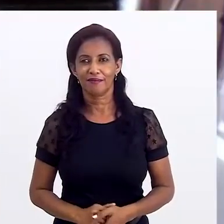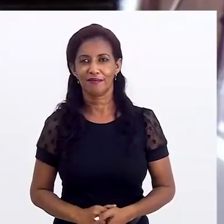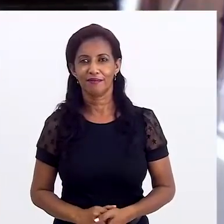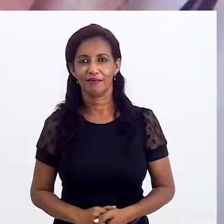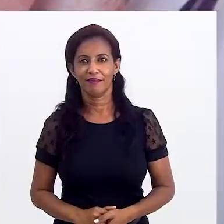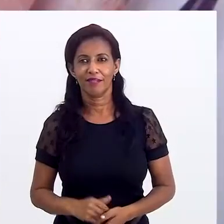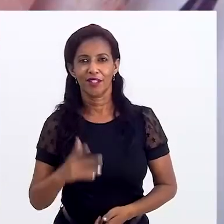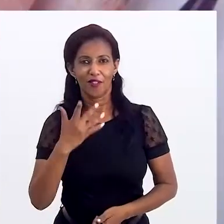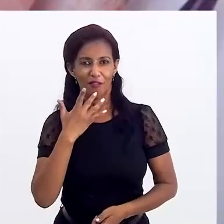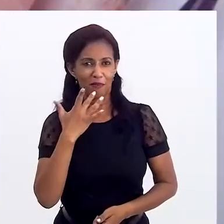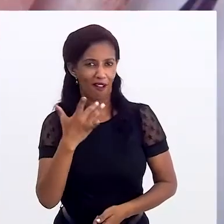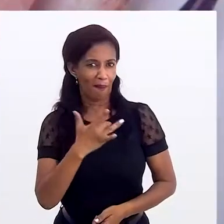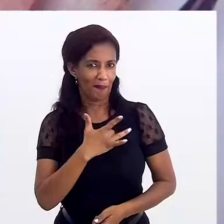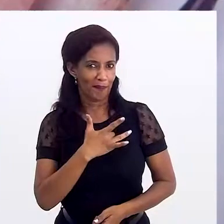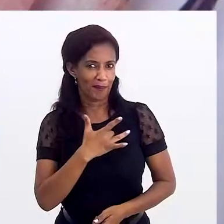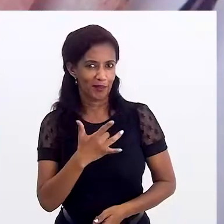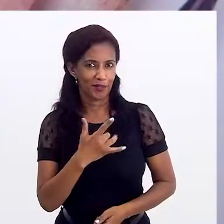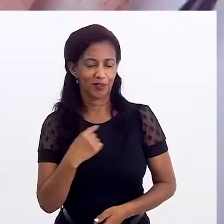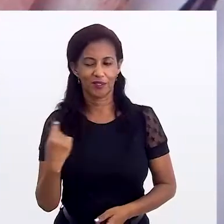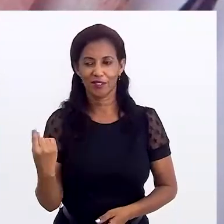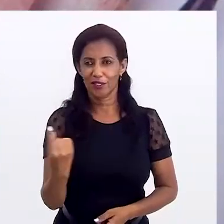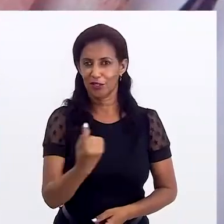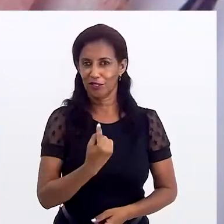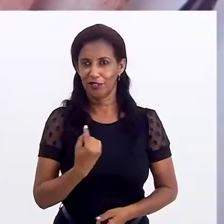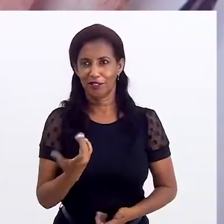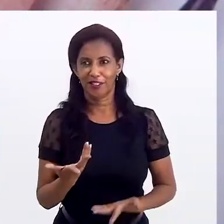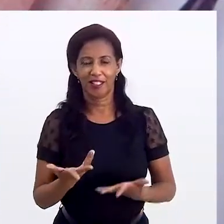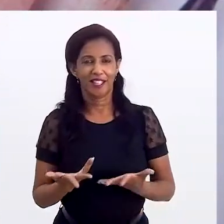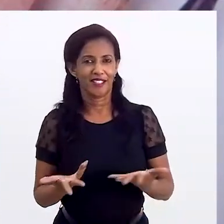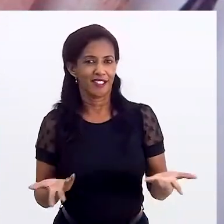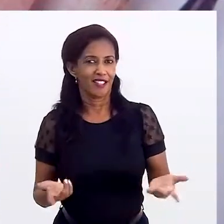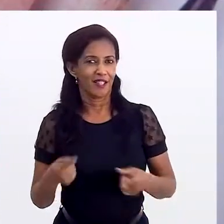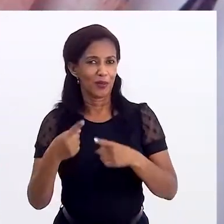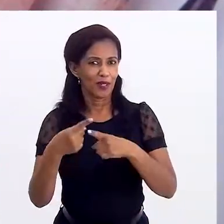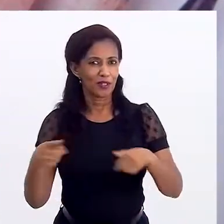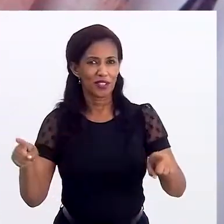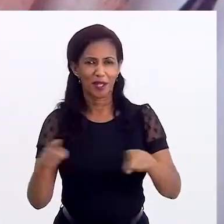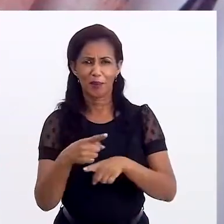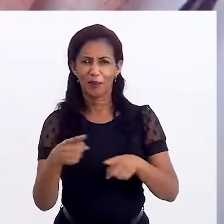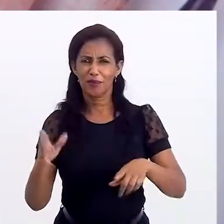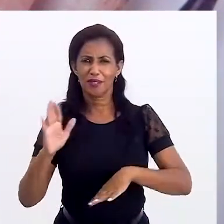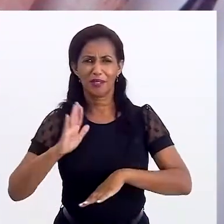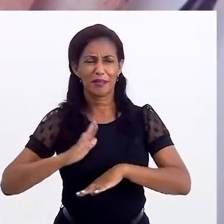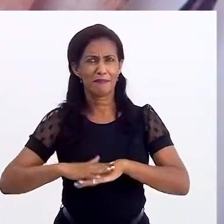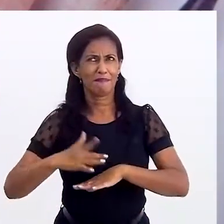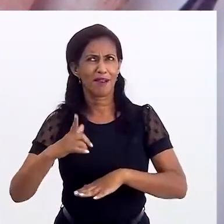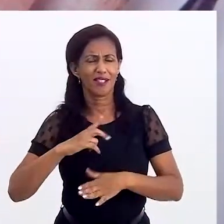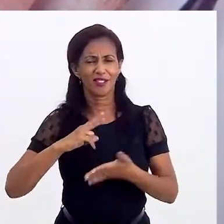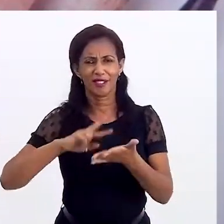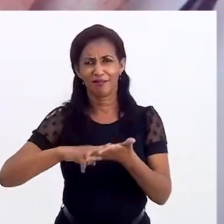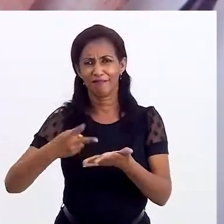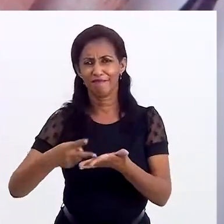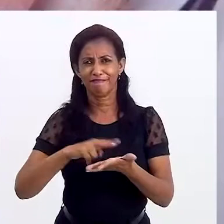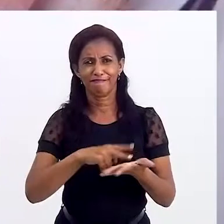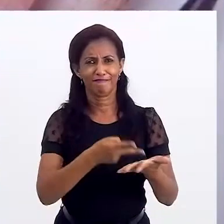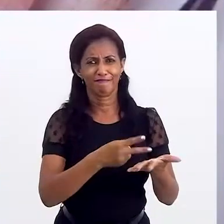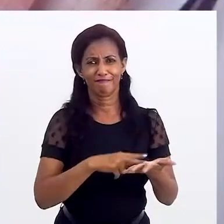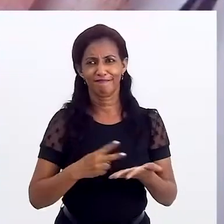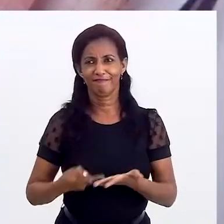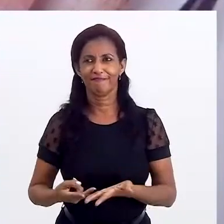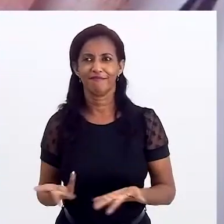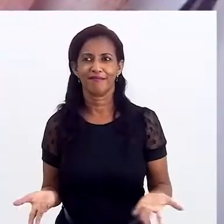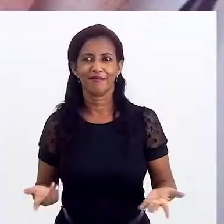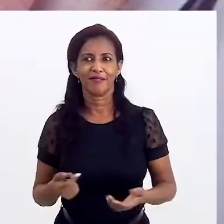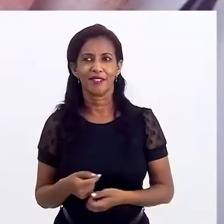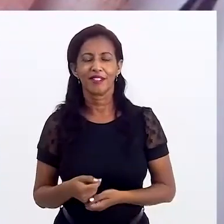Vamos falar de paixão? Que, nossa, eu acho que é a música de vocês que mais teve versões, não é isso?